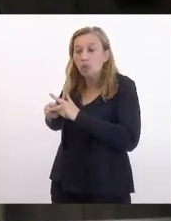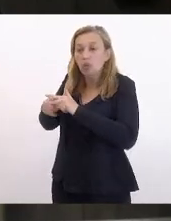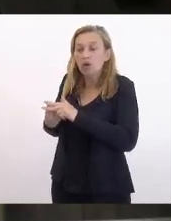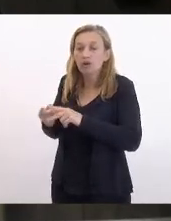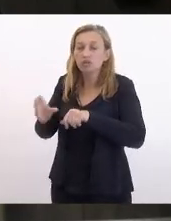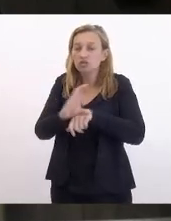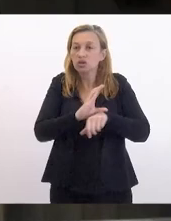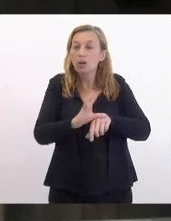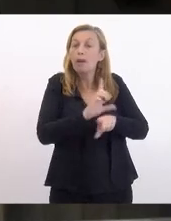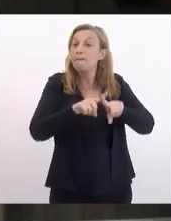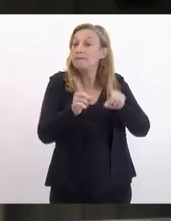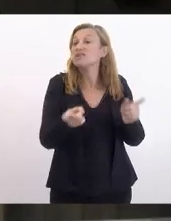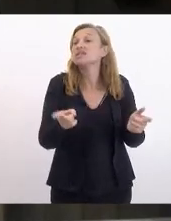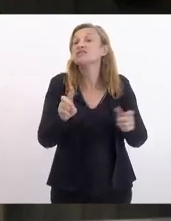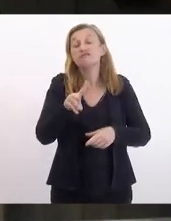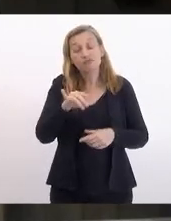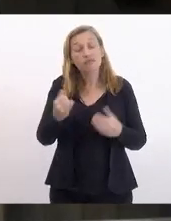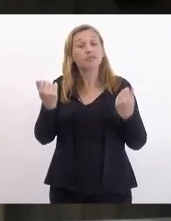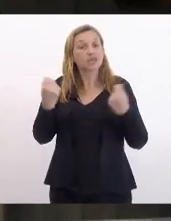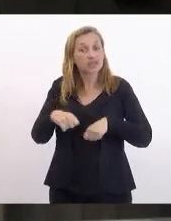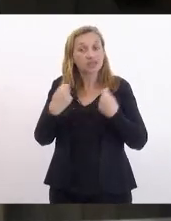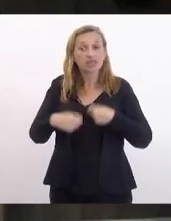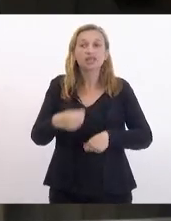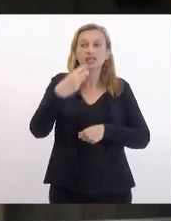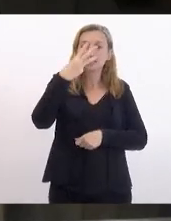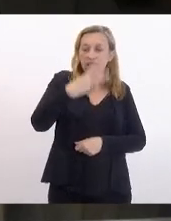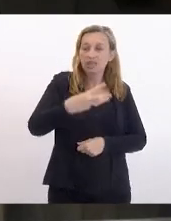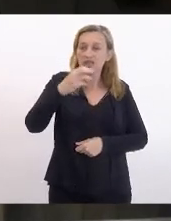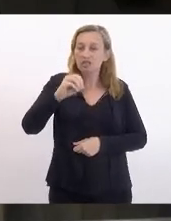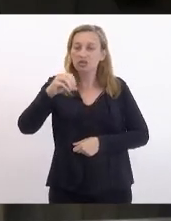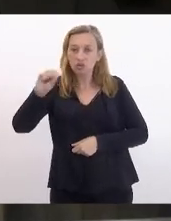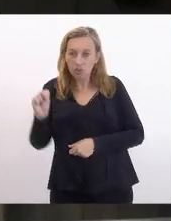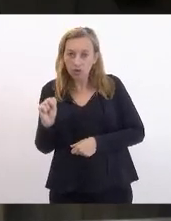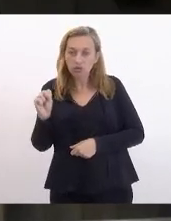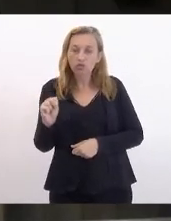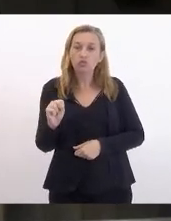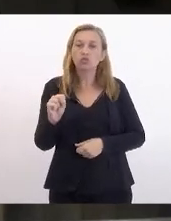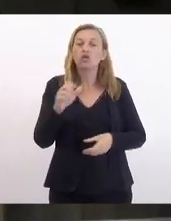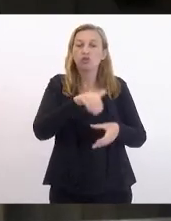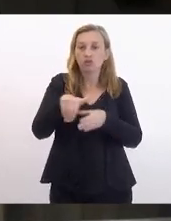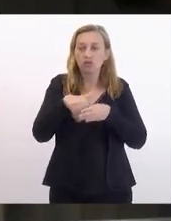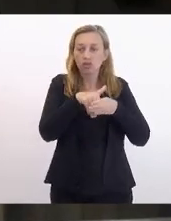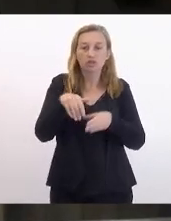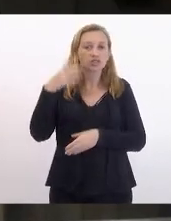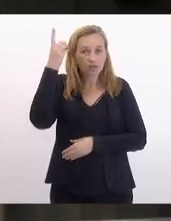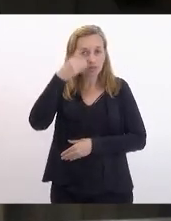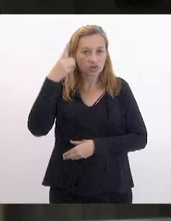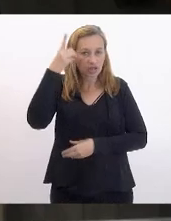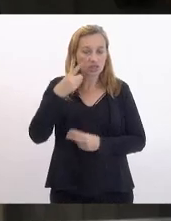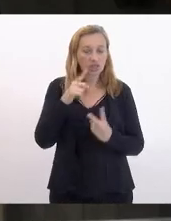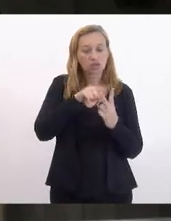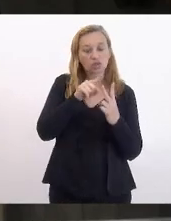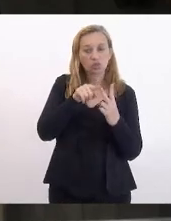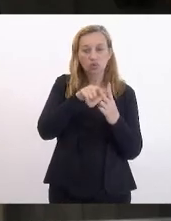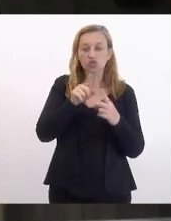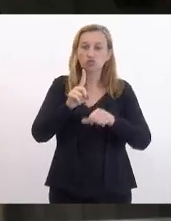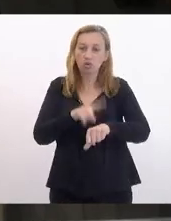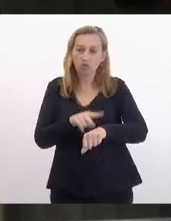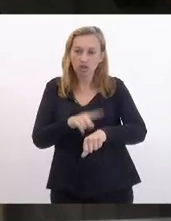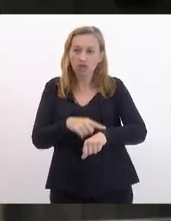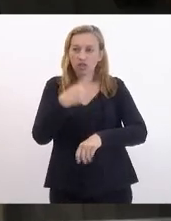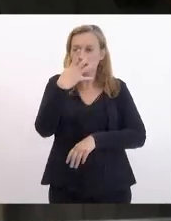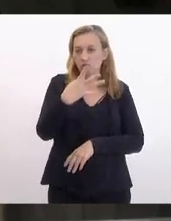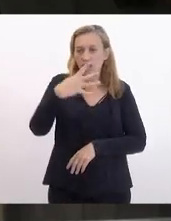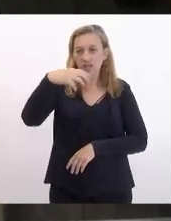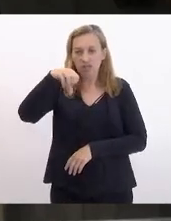mas para isso vão precisar de 308 votos deputados em dois turnos de votação e de